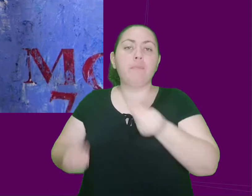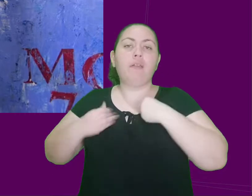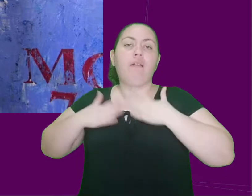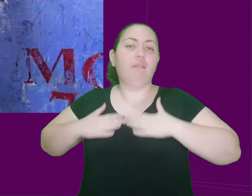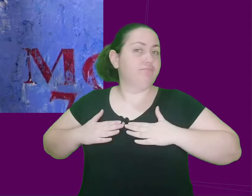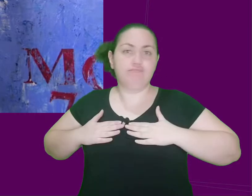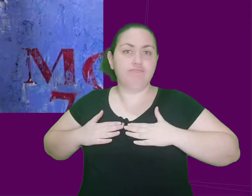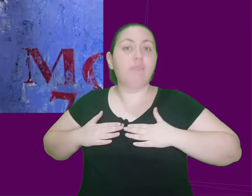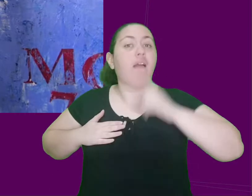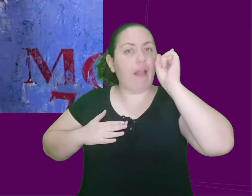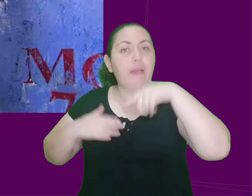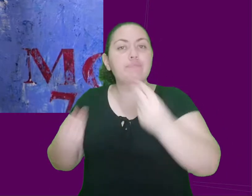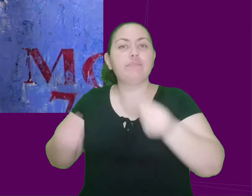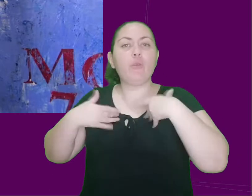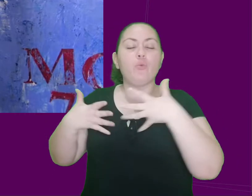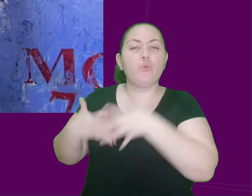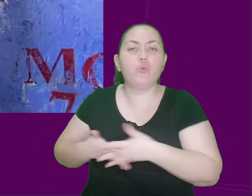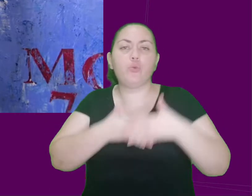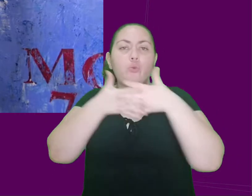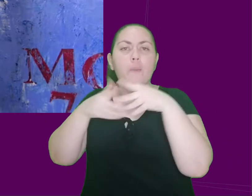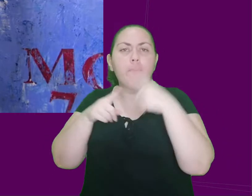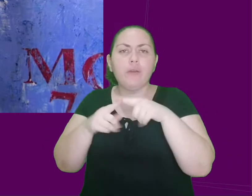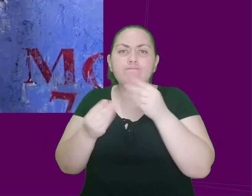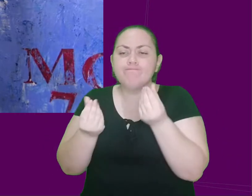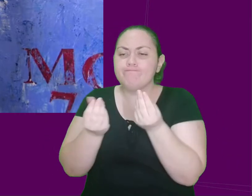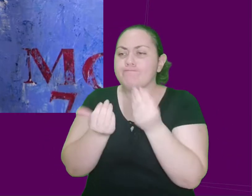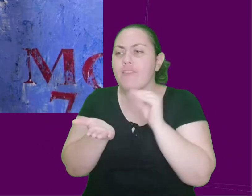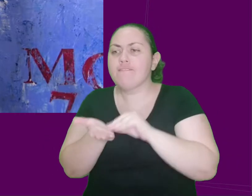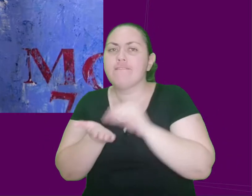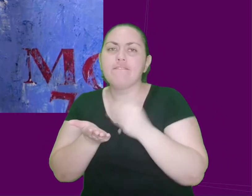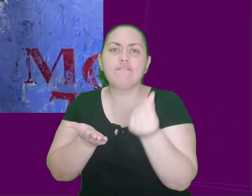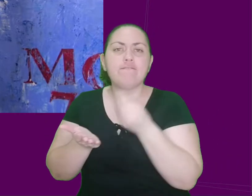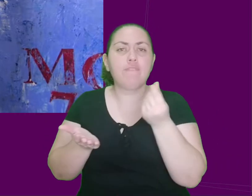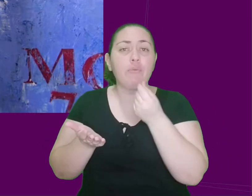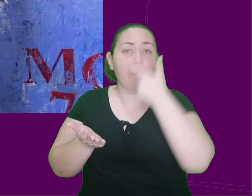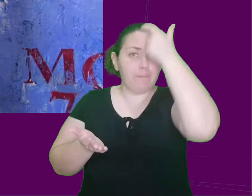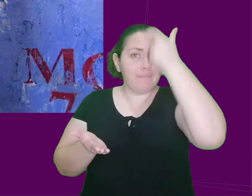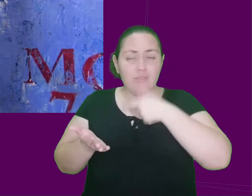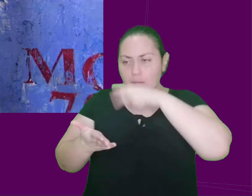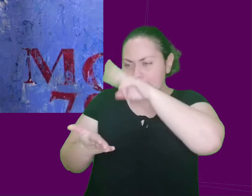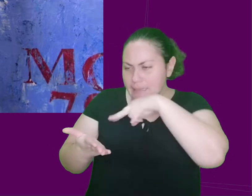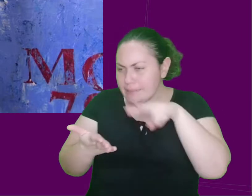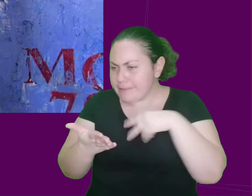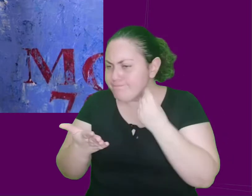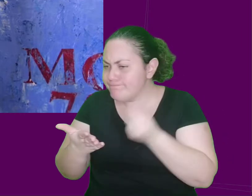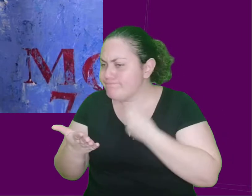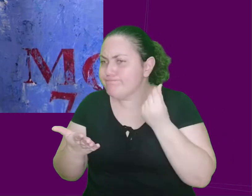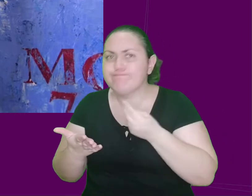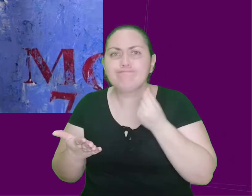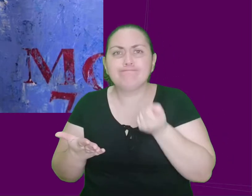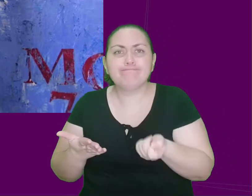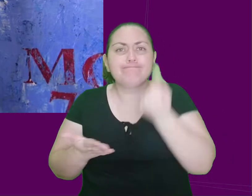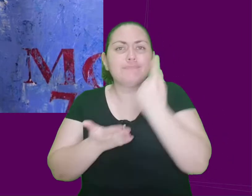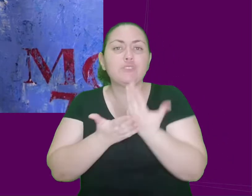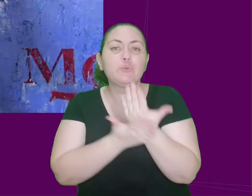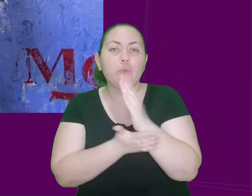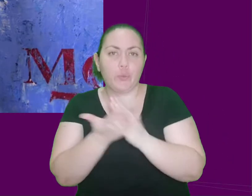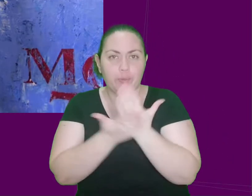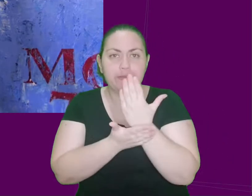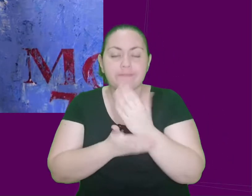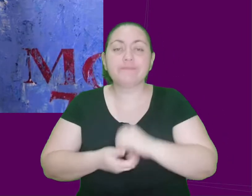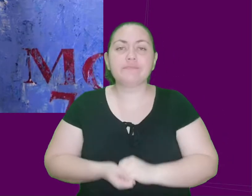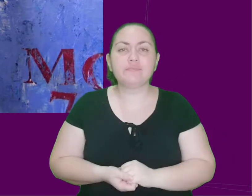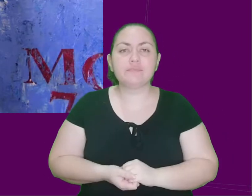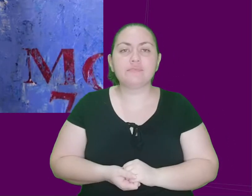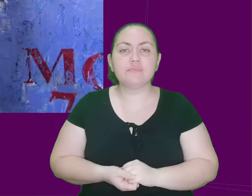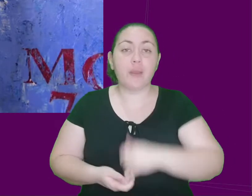o leitor porque deixam essa impressão de que algo está faltando, e é isso que incomoda o leitor desavisado. Mas o que